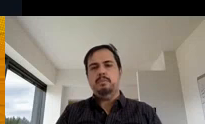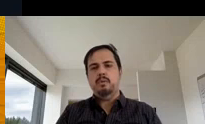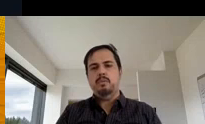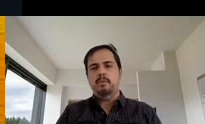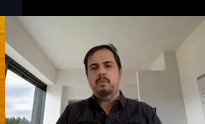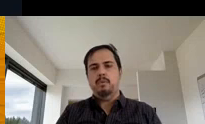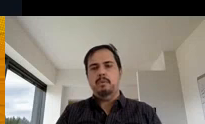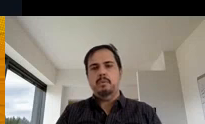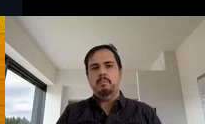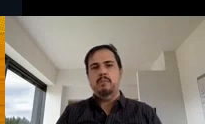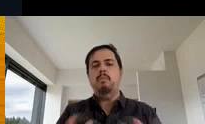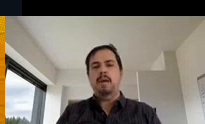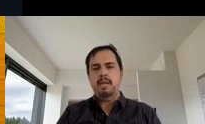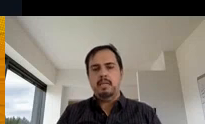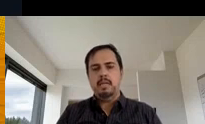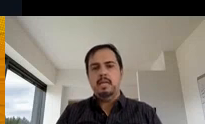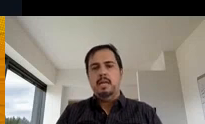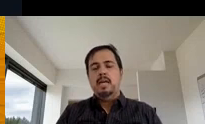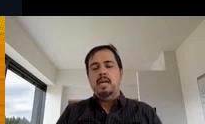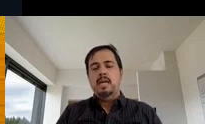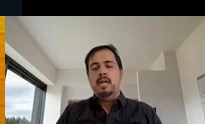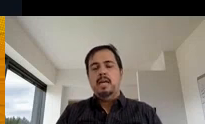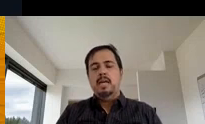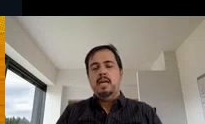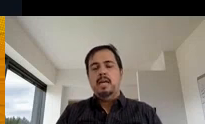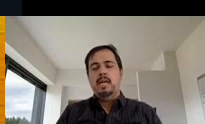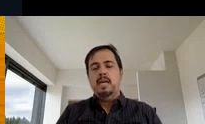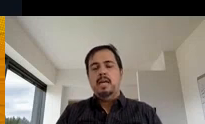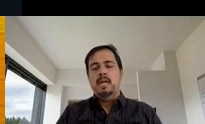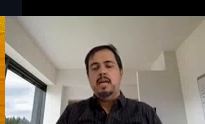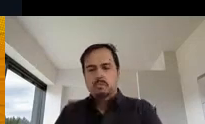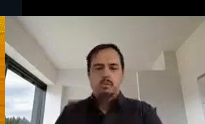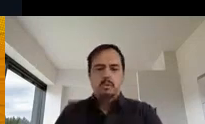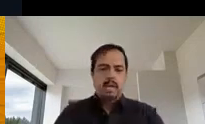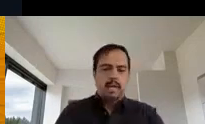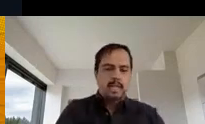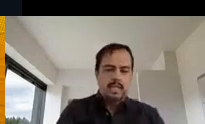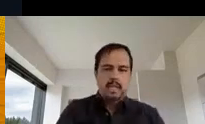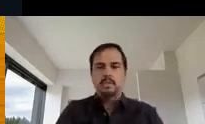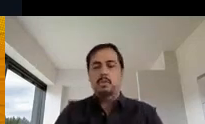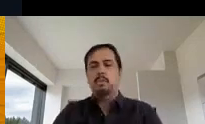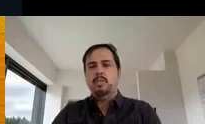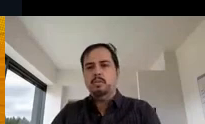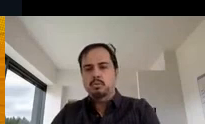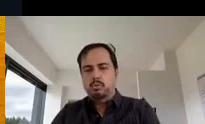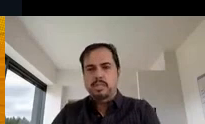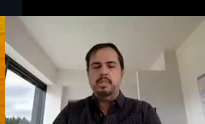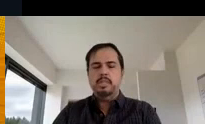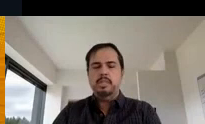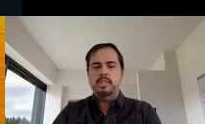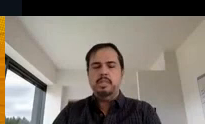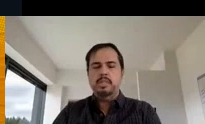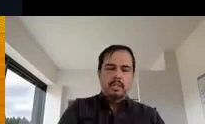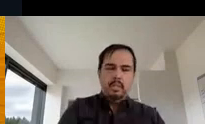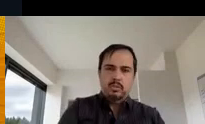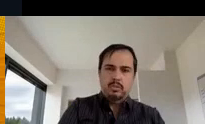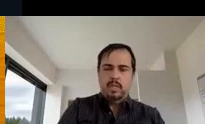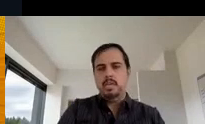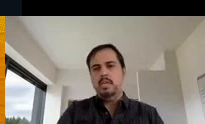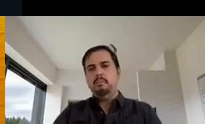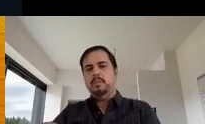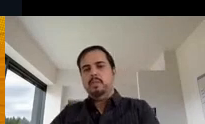dá condições das equipes de alta performance performarem, né? E aí você cobra o quê? Resultado. Você cobra ética, você cobra